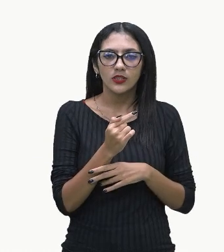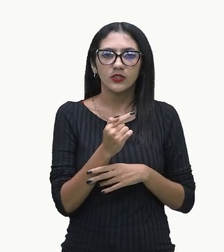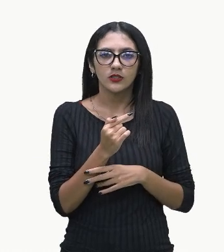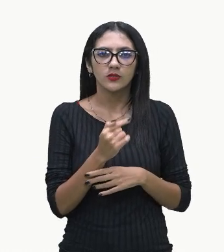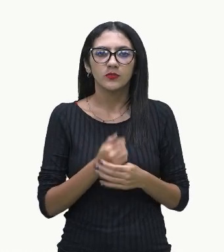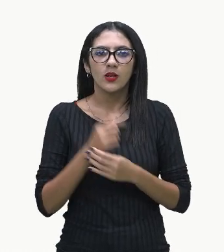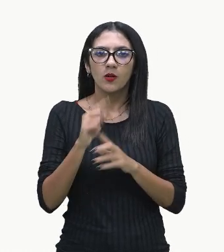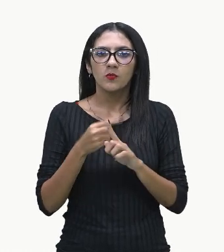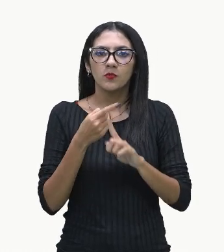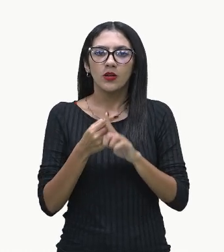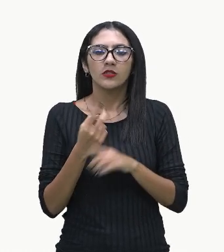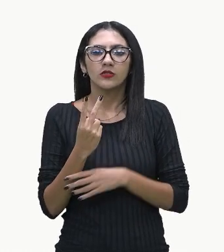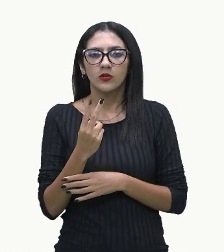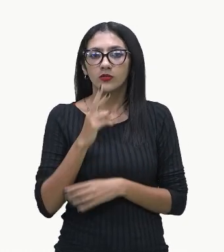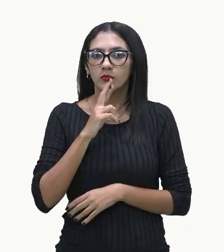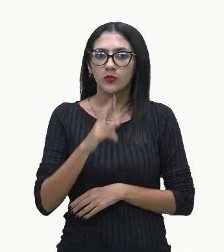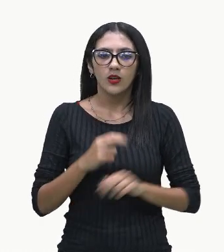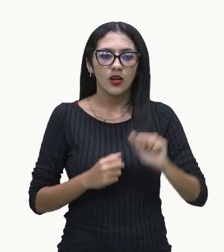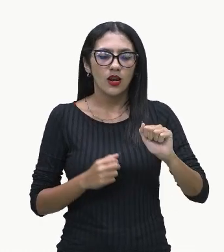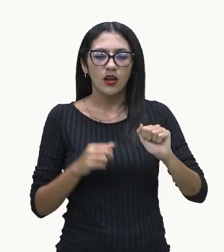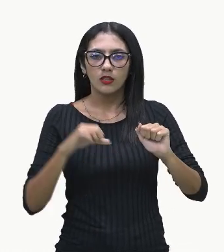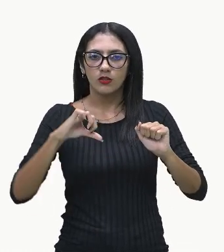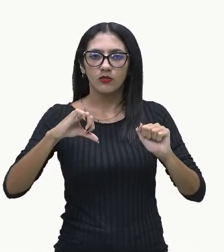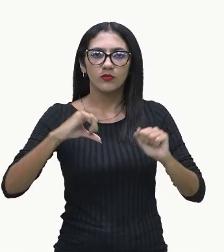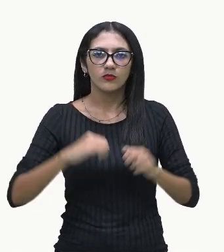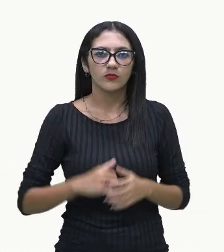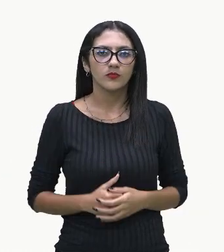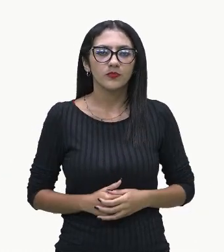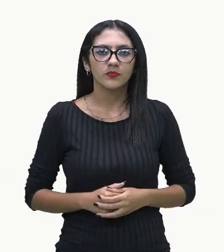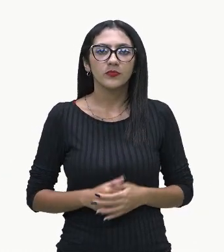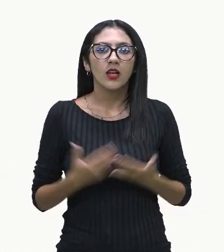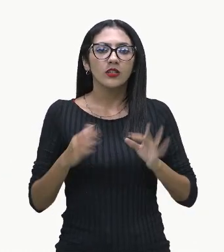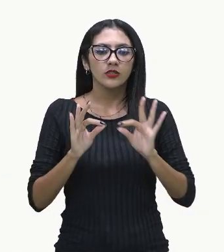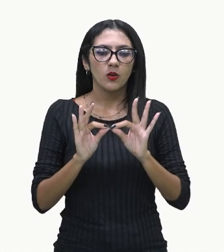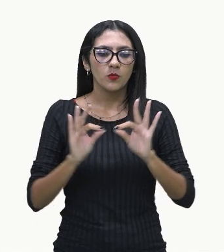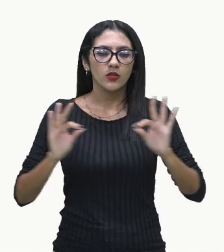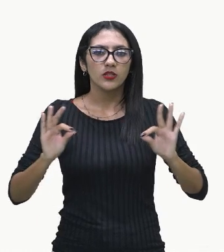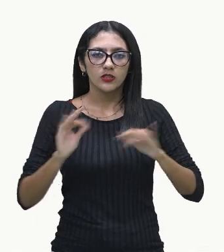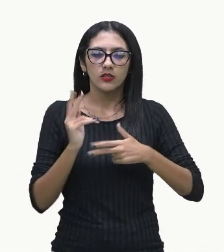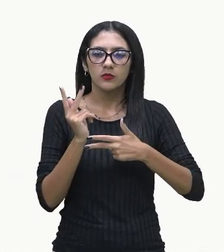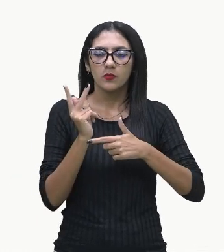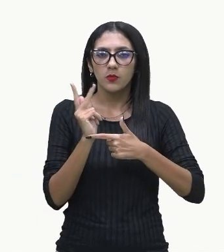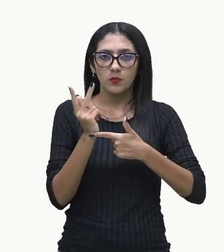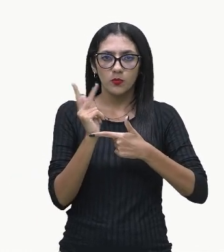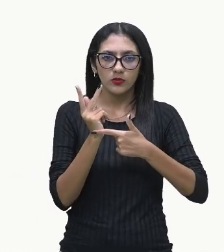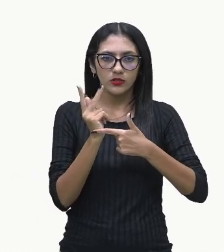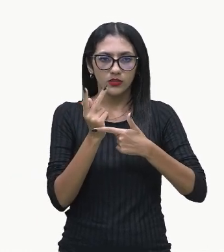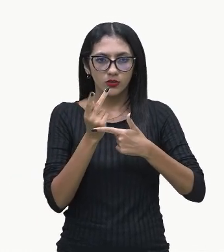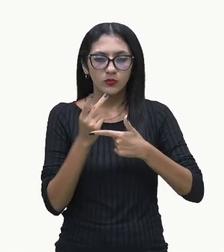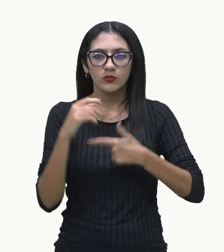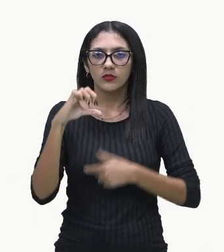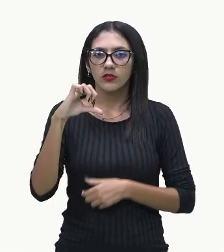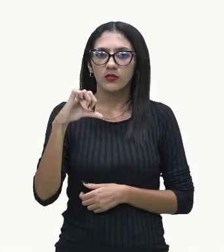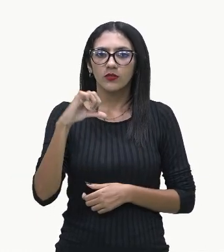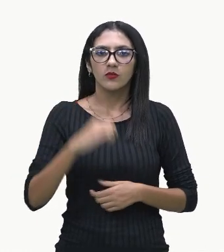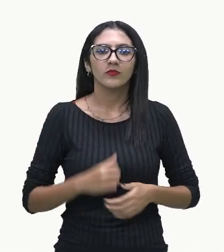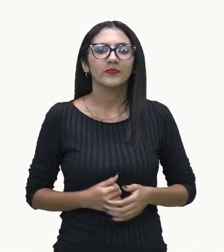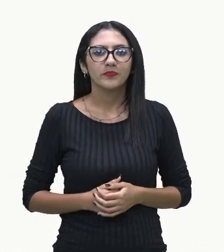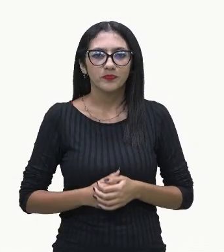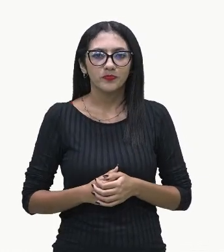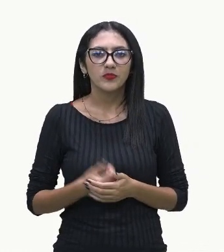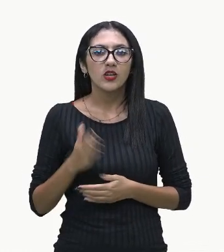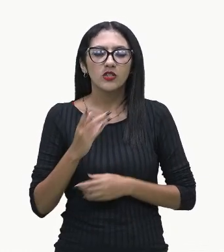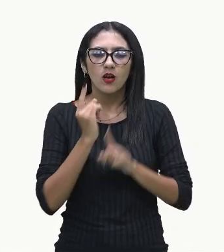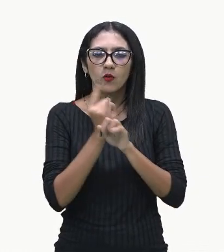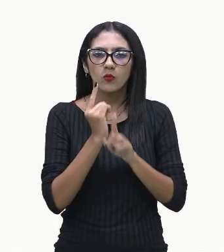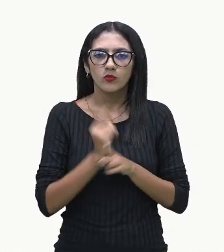7 mais 2, 9. Então, a medida da nossa hipotenusa aqui é 9. Achamos a